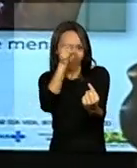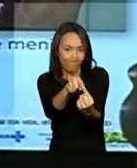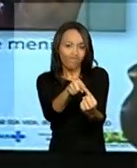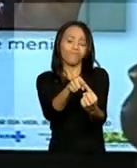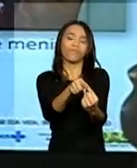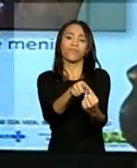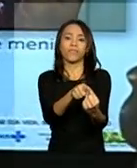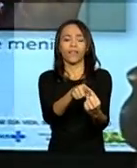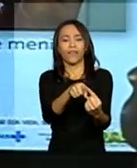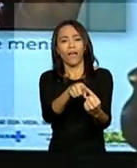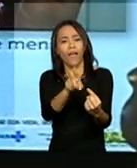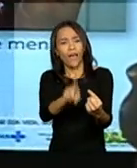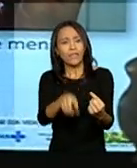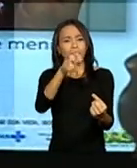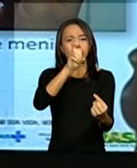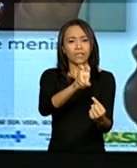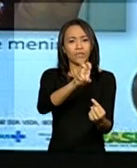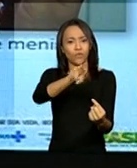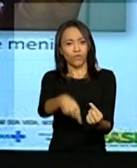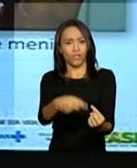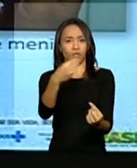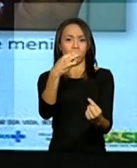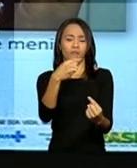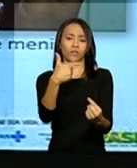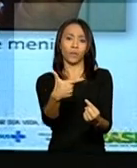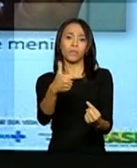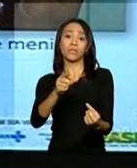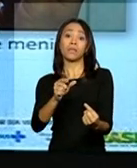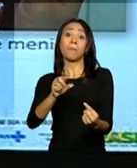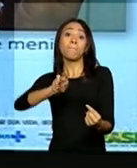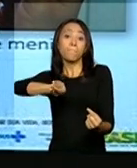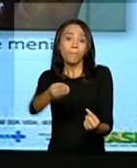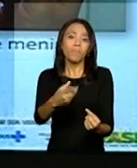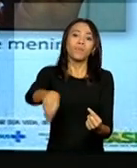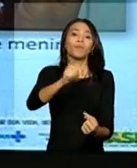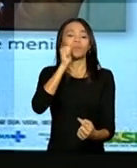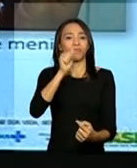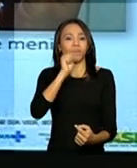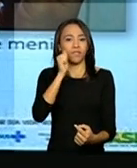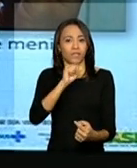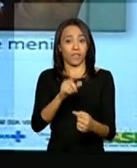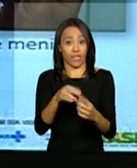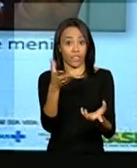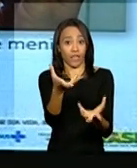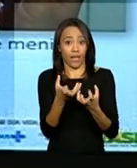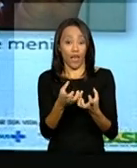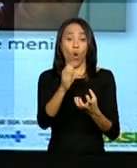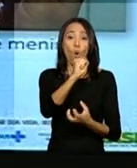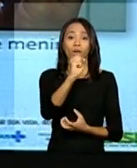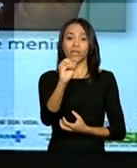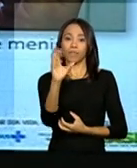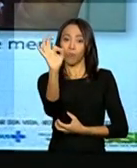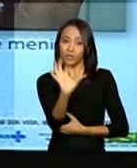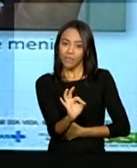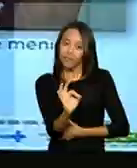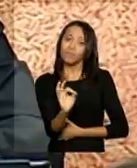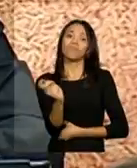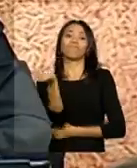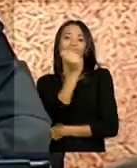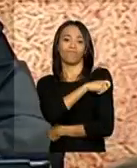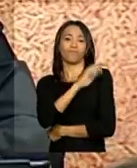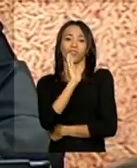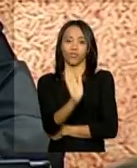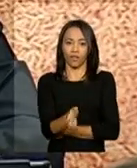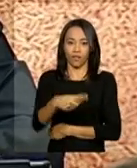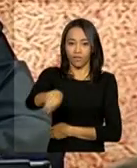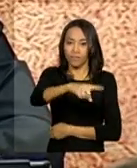será de 5,2 milhões de meninas quando nós esperamos vacinar 80% dessa população